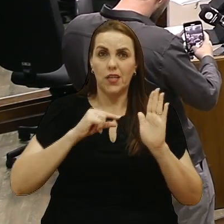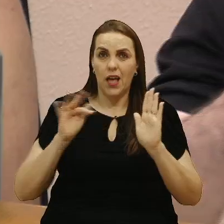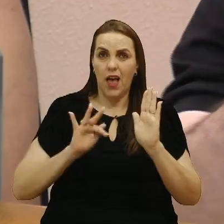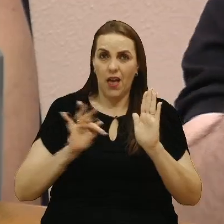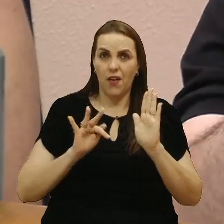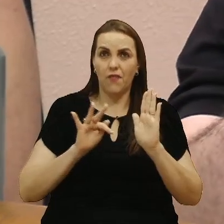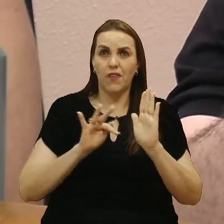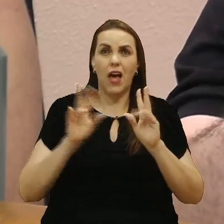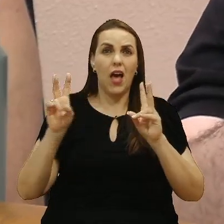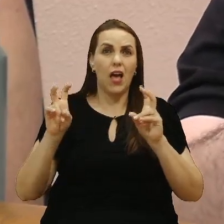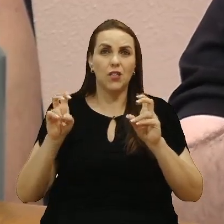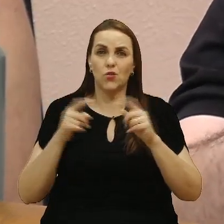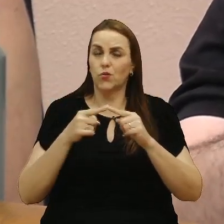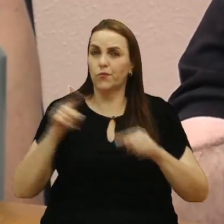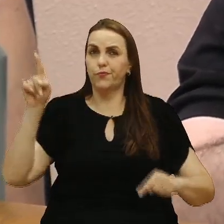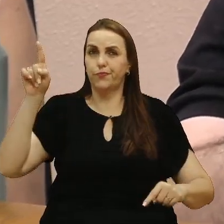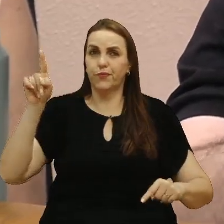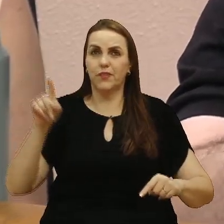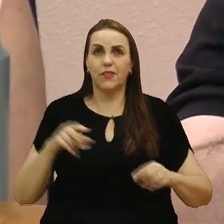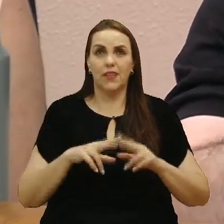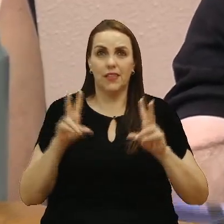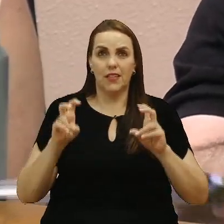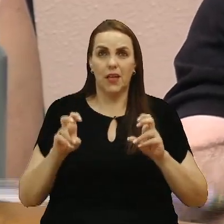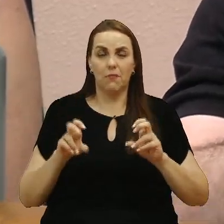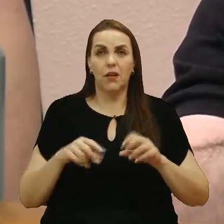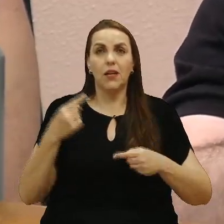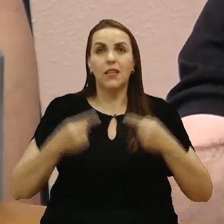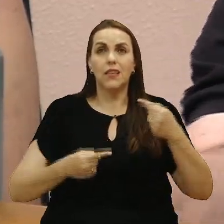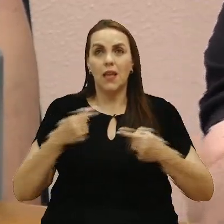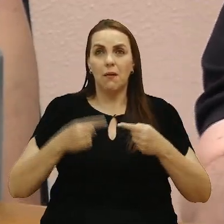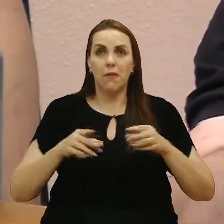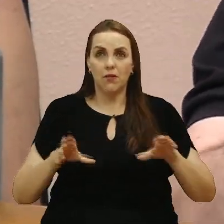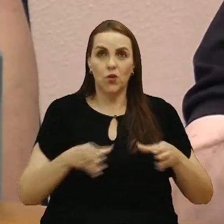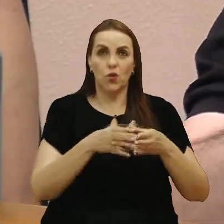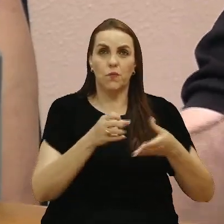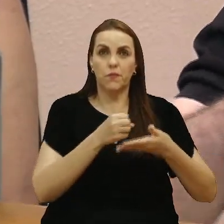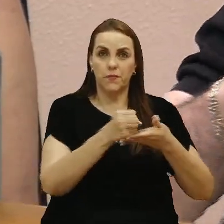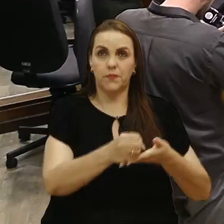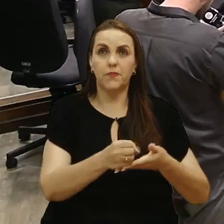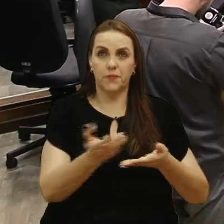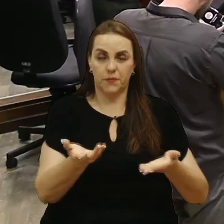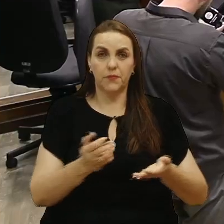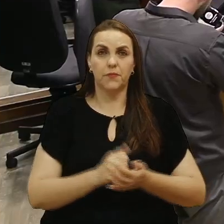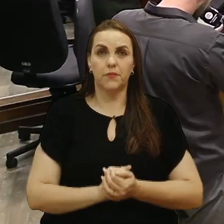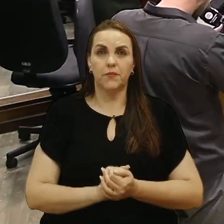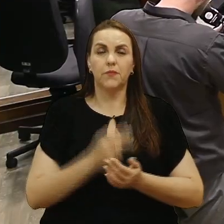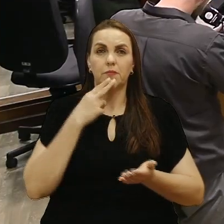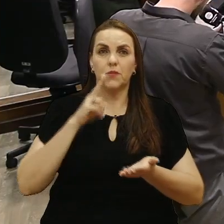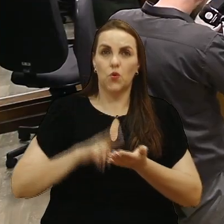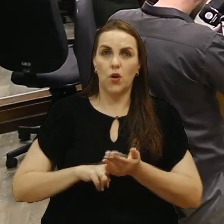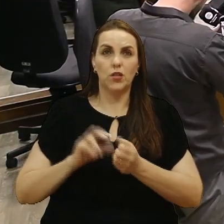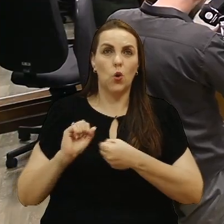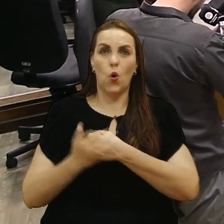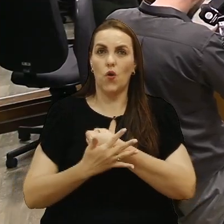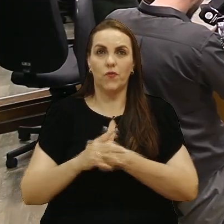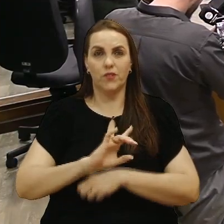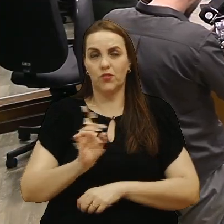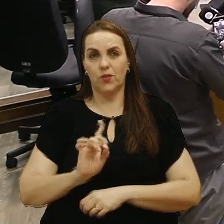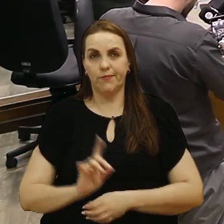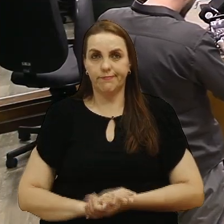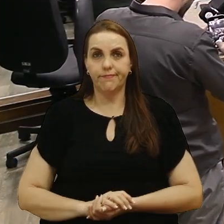assuntos estranhos ao tema. Nós estamos debatendo frente parlamentar dos Correios e não Covid. Obrigado.